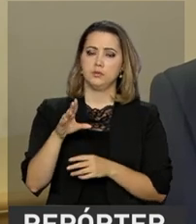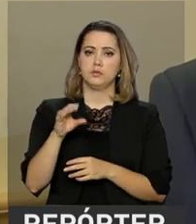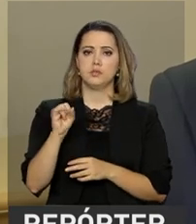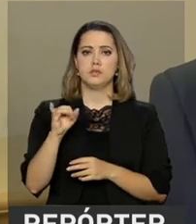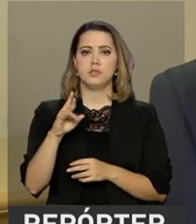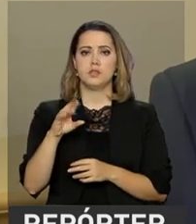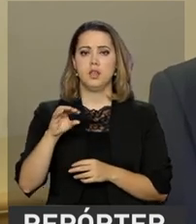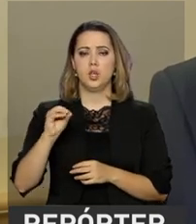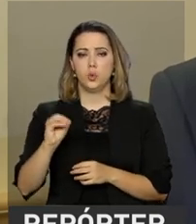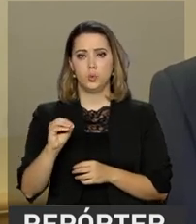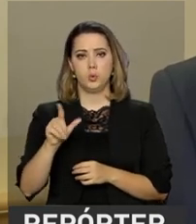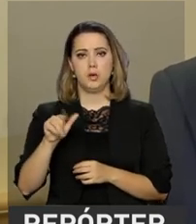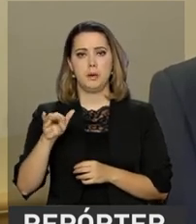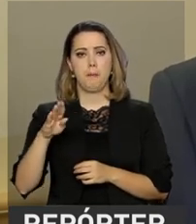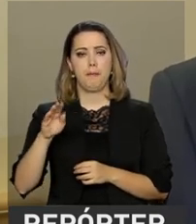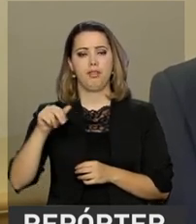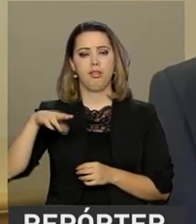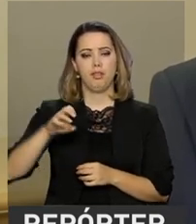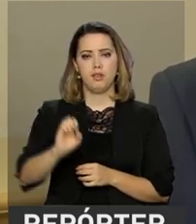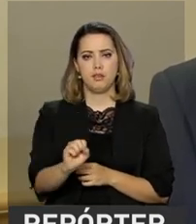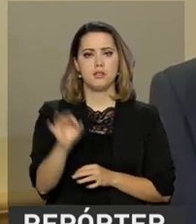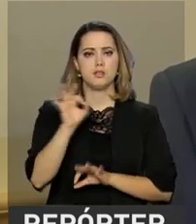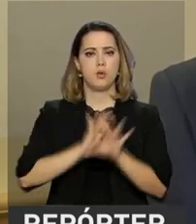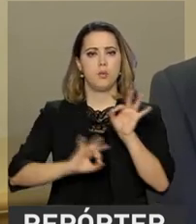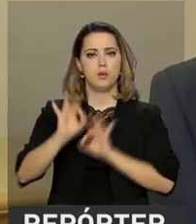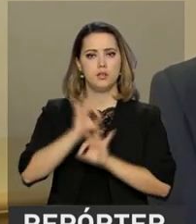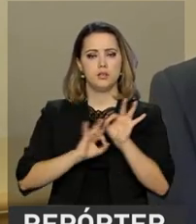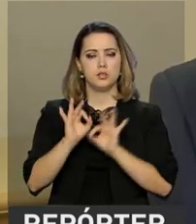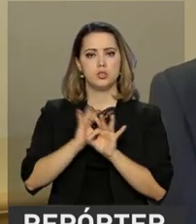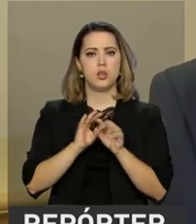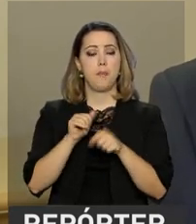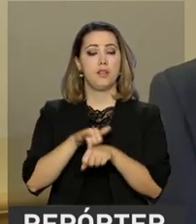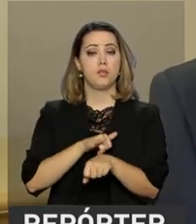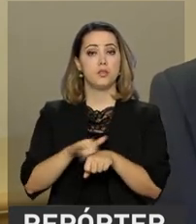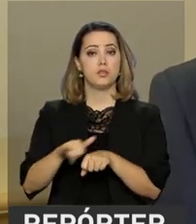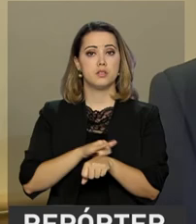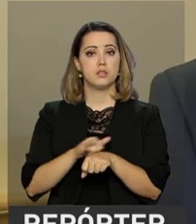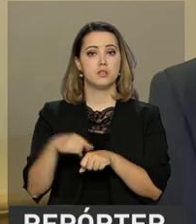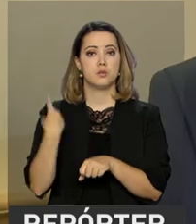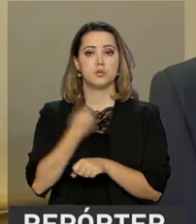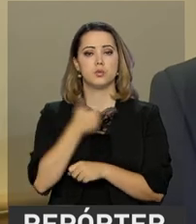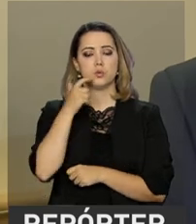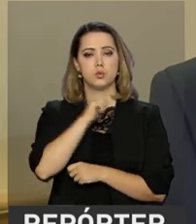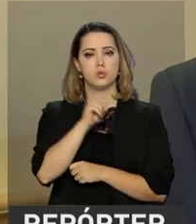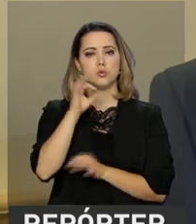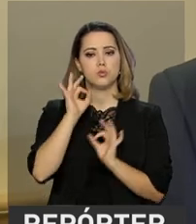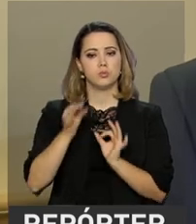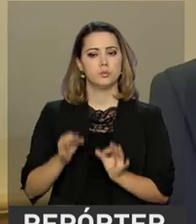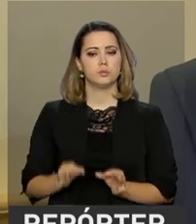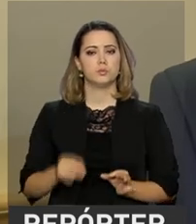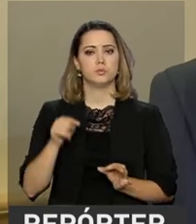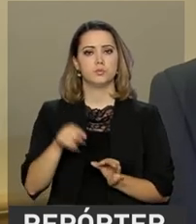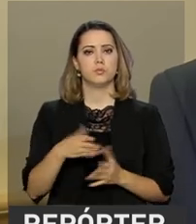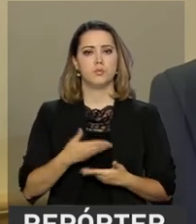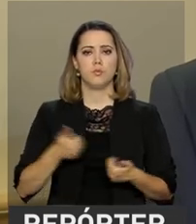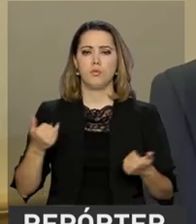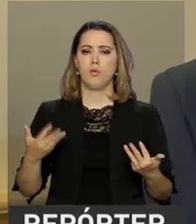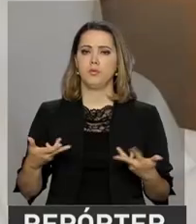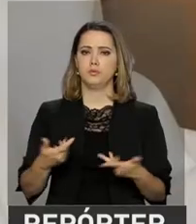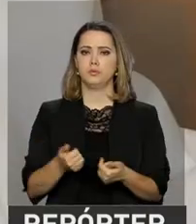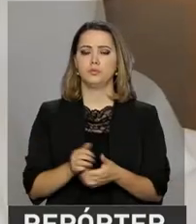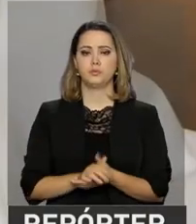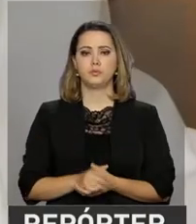Sírio-Libanês, está nos apoiando num planejamento estratégico para a gente implementar isso de forma mais eficiente possível para o